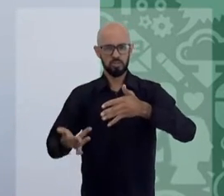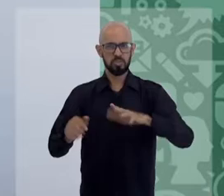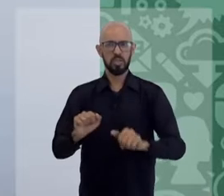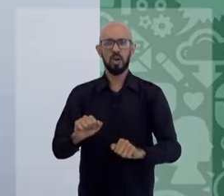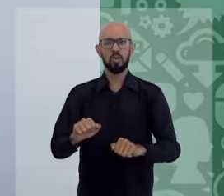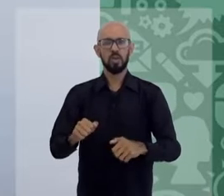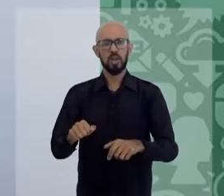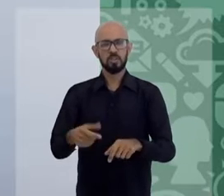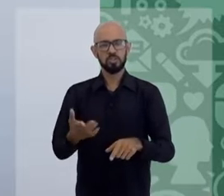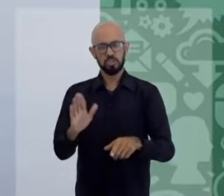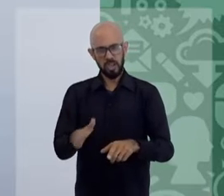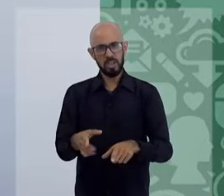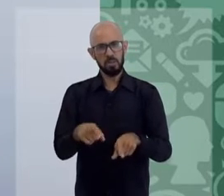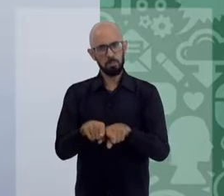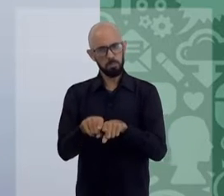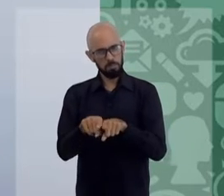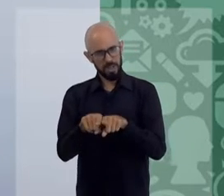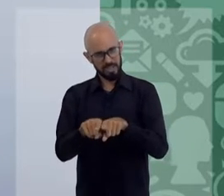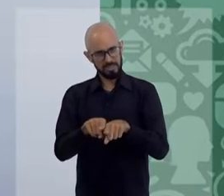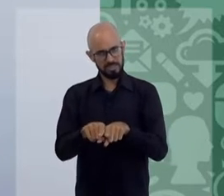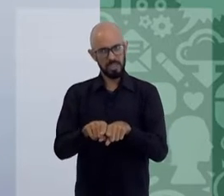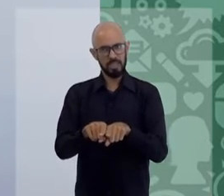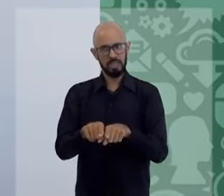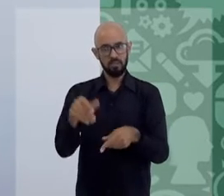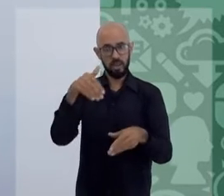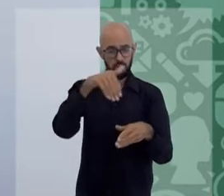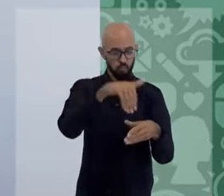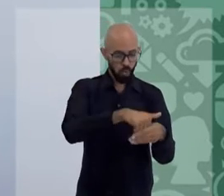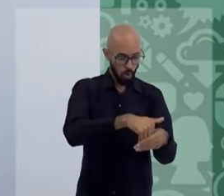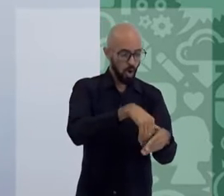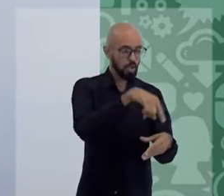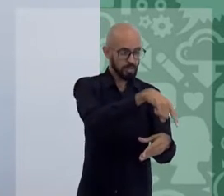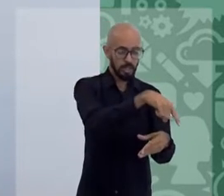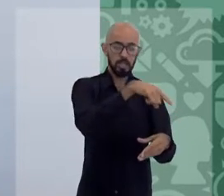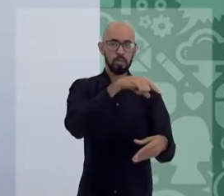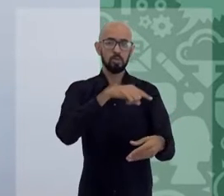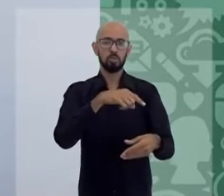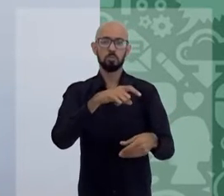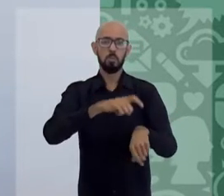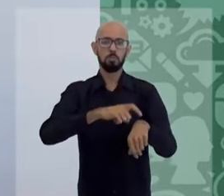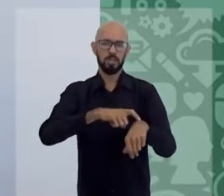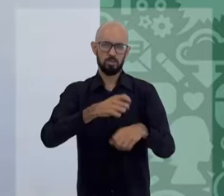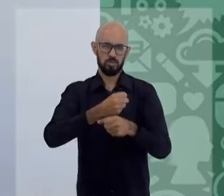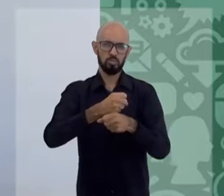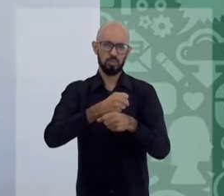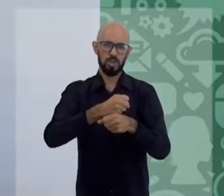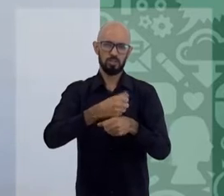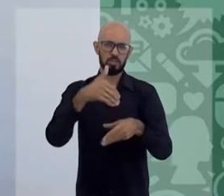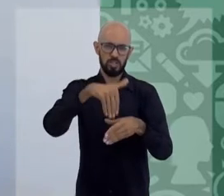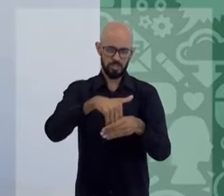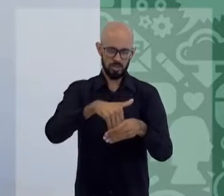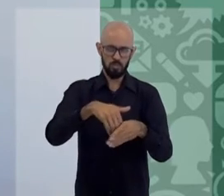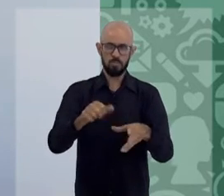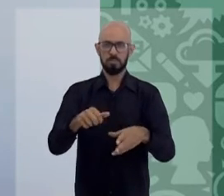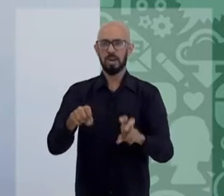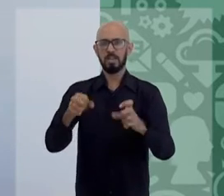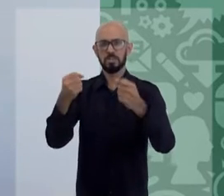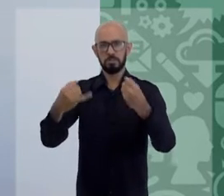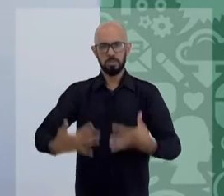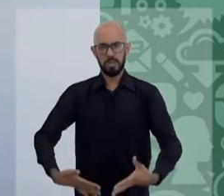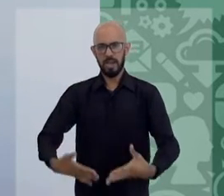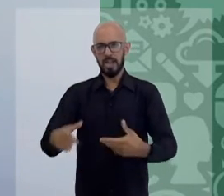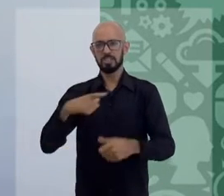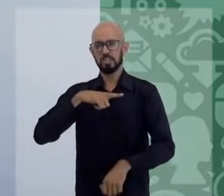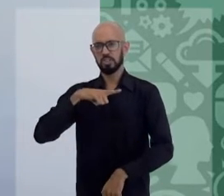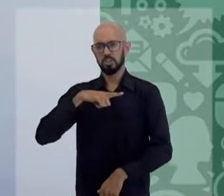que é uma parcela da população que vai lá dar o seu voto em ano de eleição? Para a gente falar sobre esse tema,